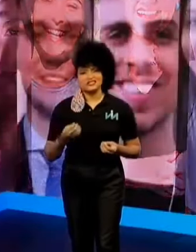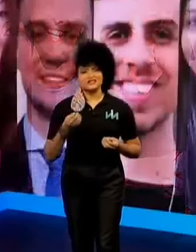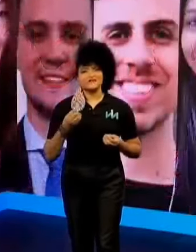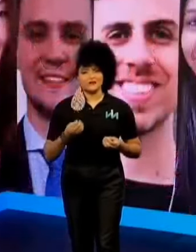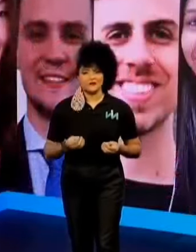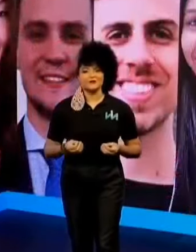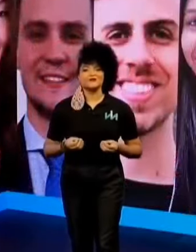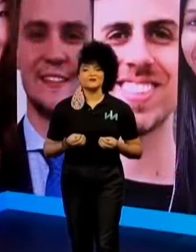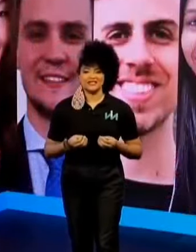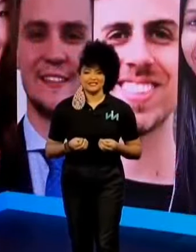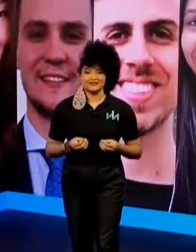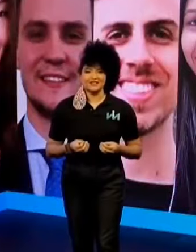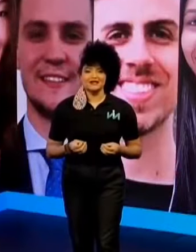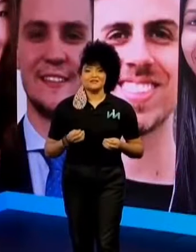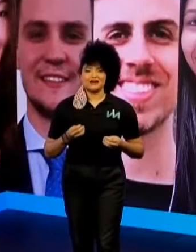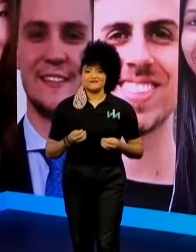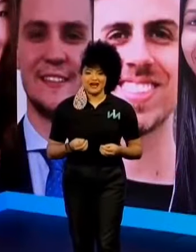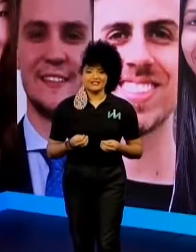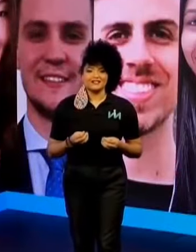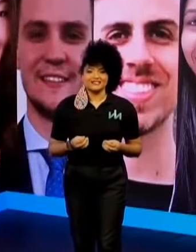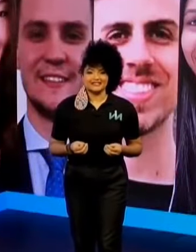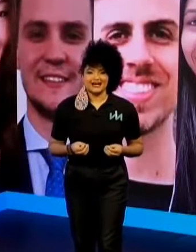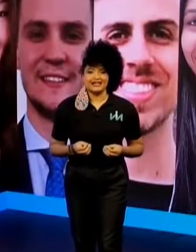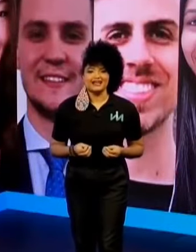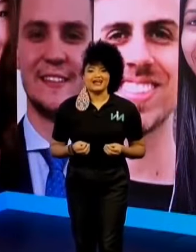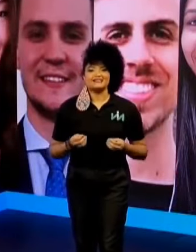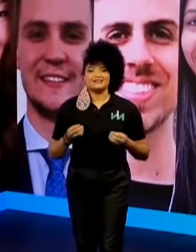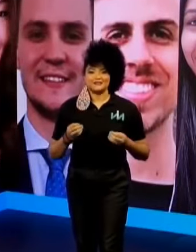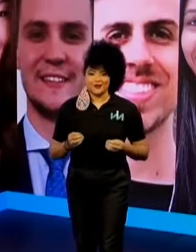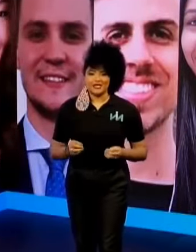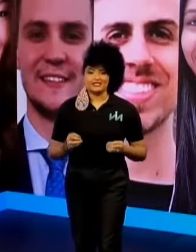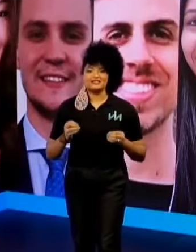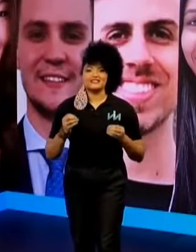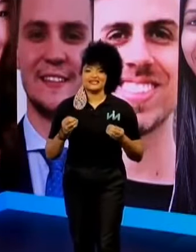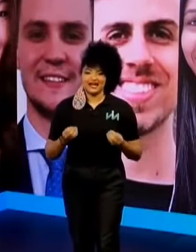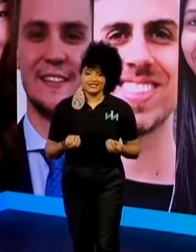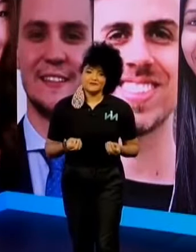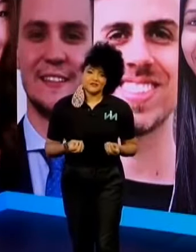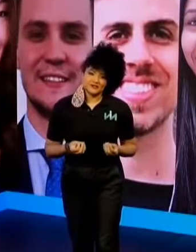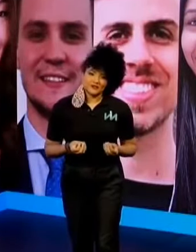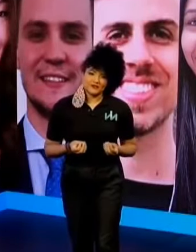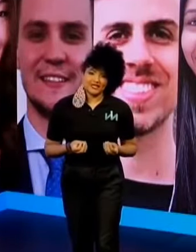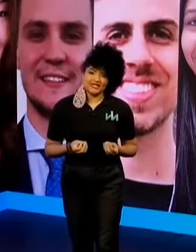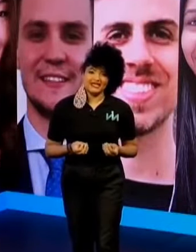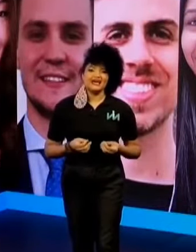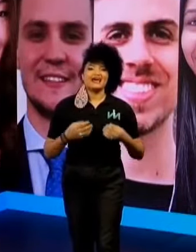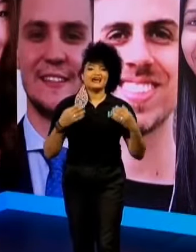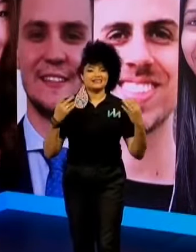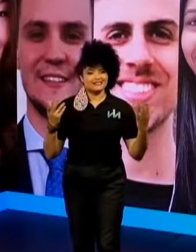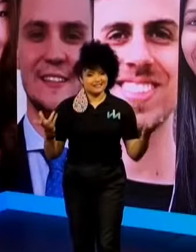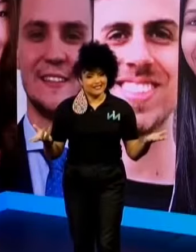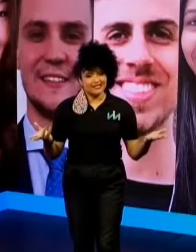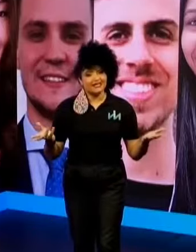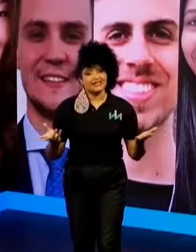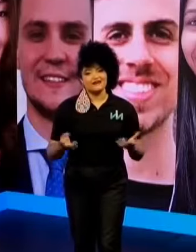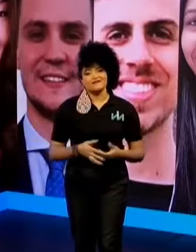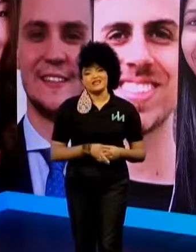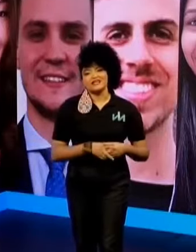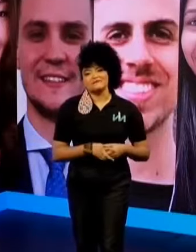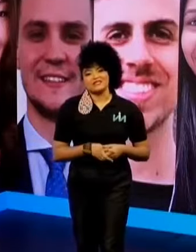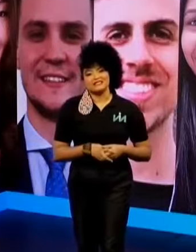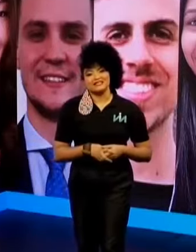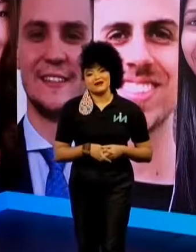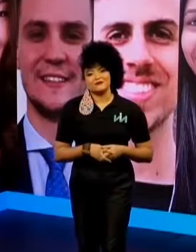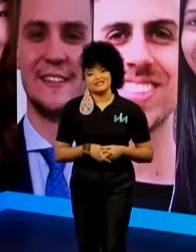Genuinamente, ele foi construído para valorizar as histórias de cada pessoa. É assim que a